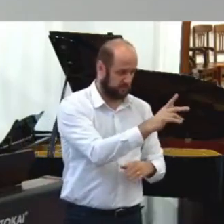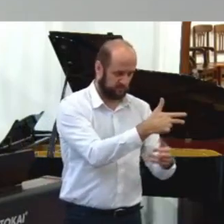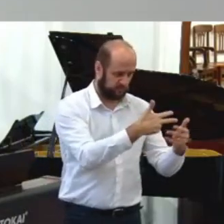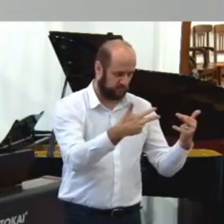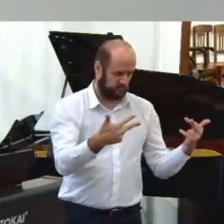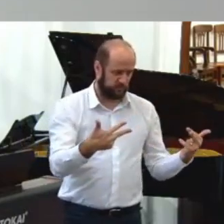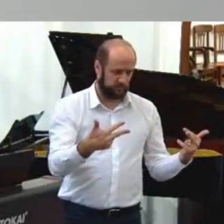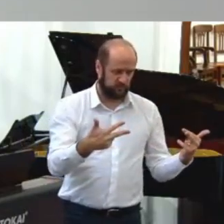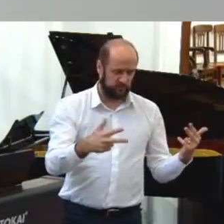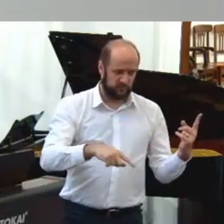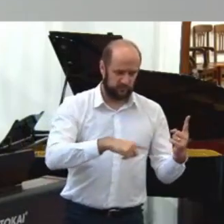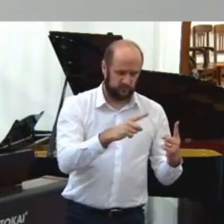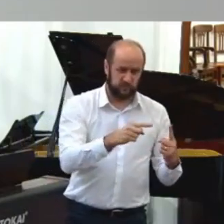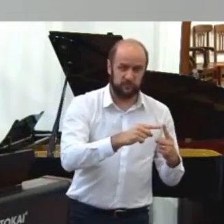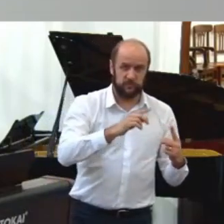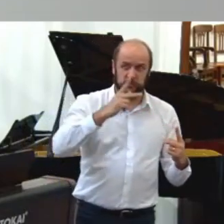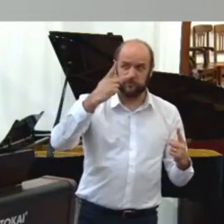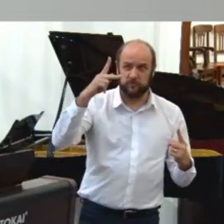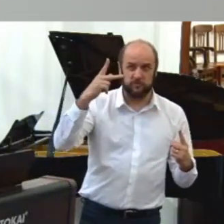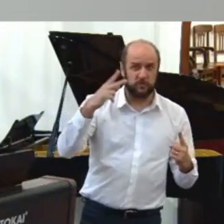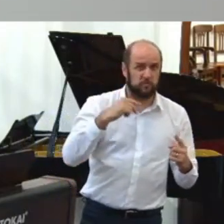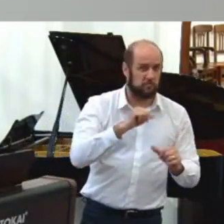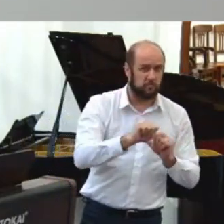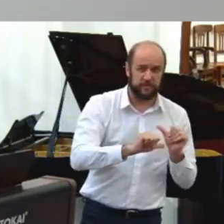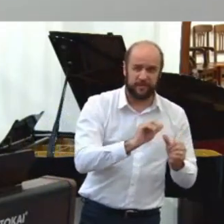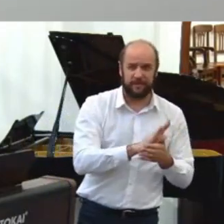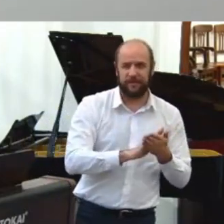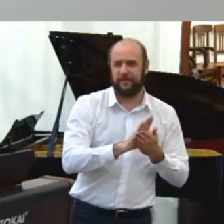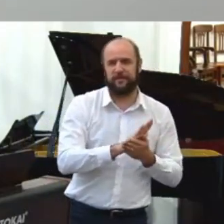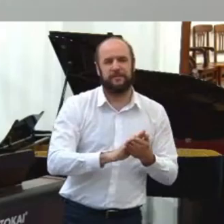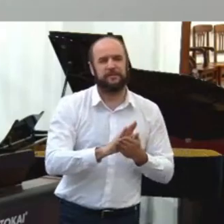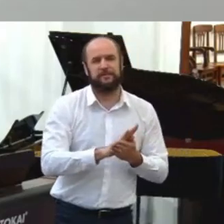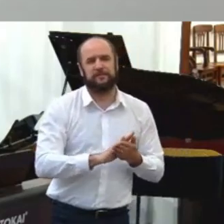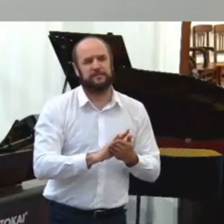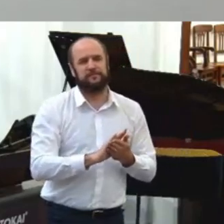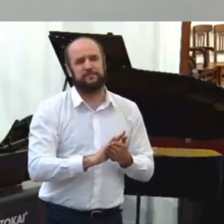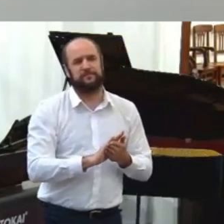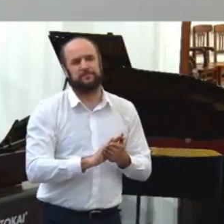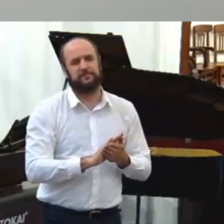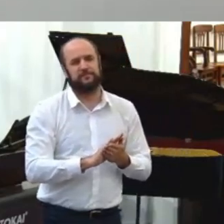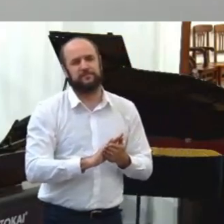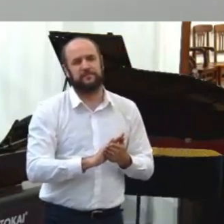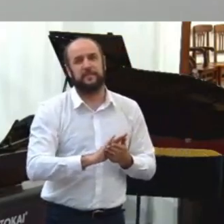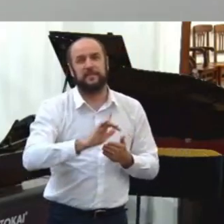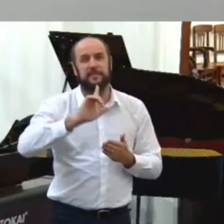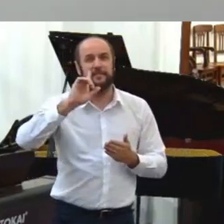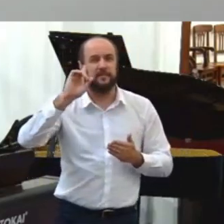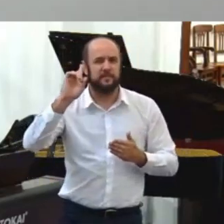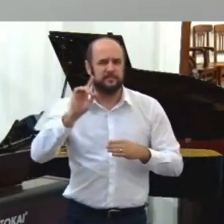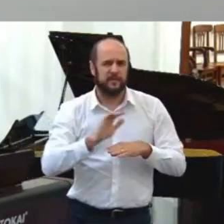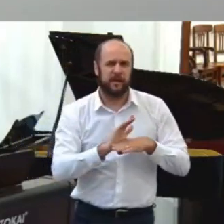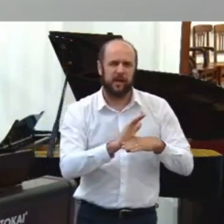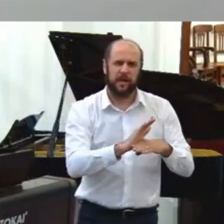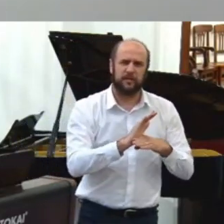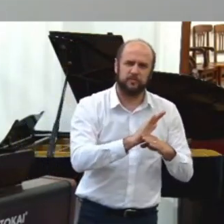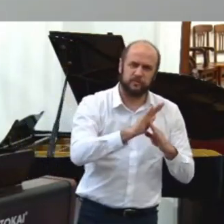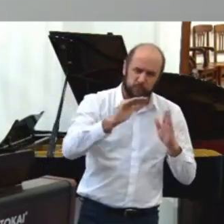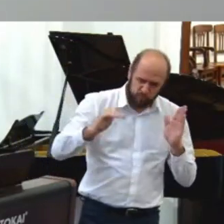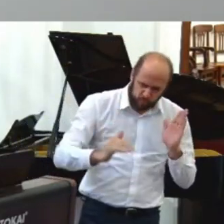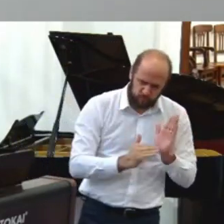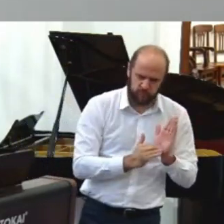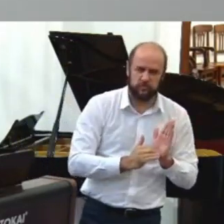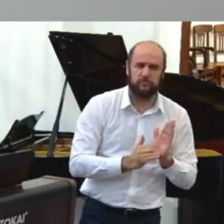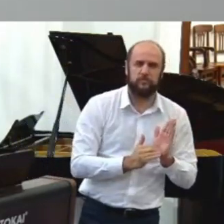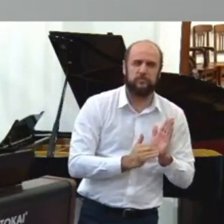seus desígnios não podem ser mudados, e que a providência de Deus, em última